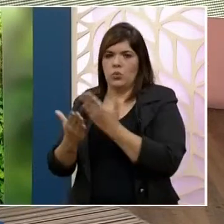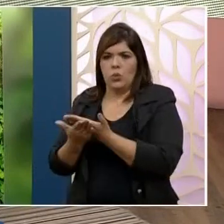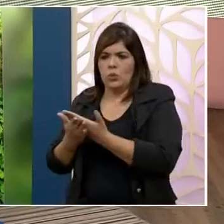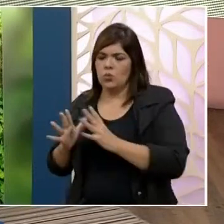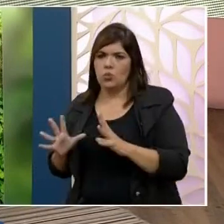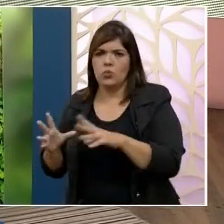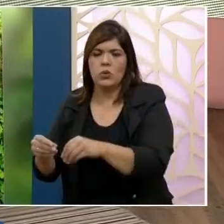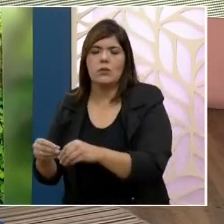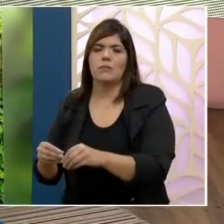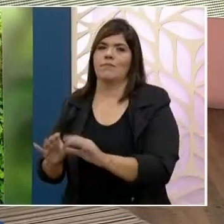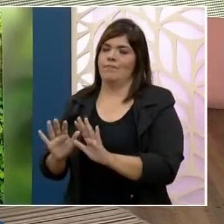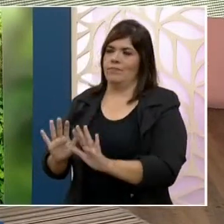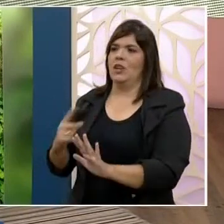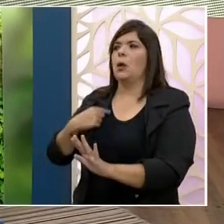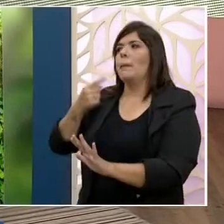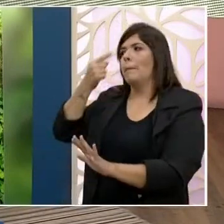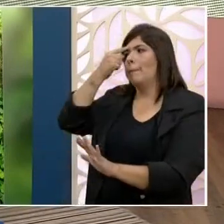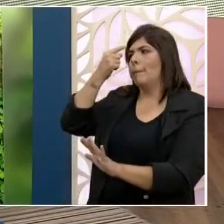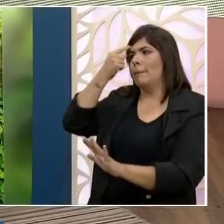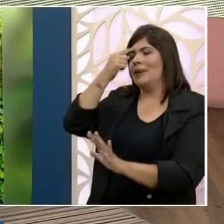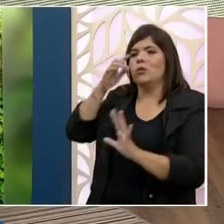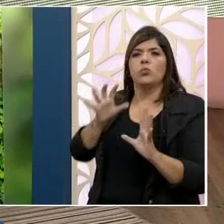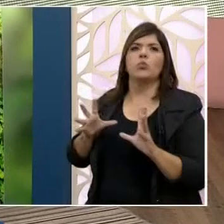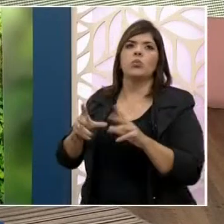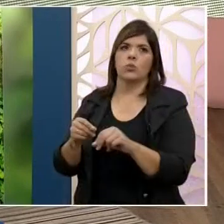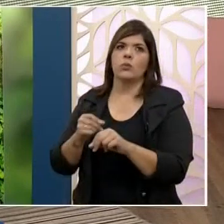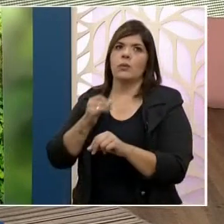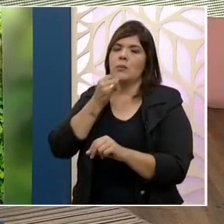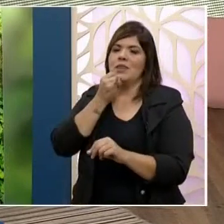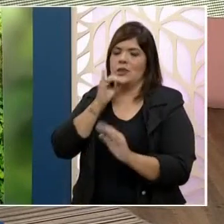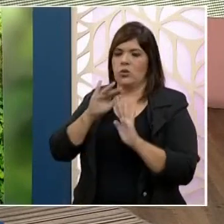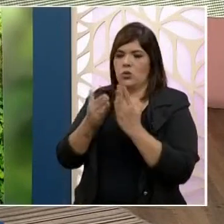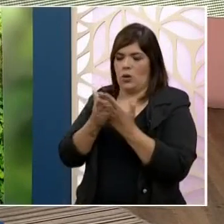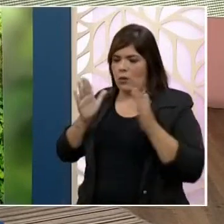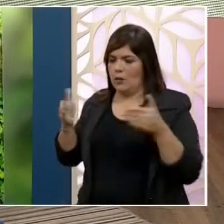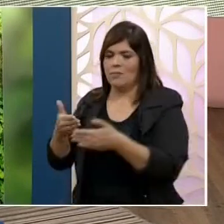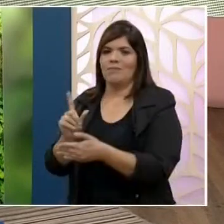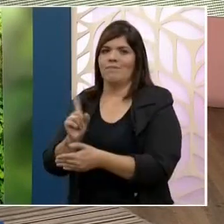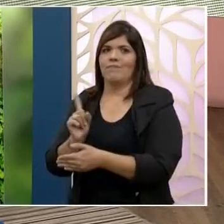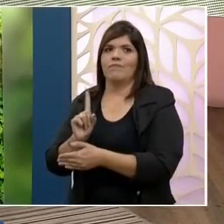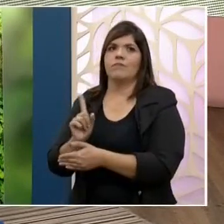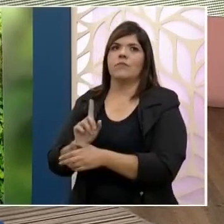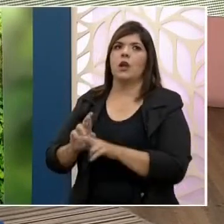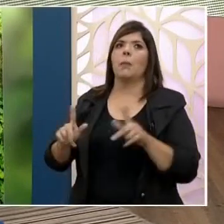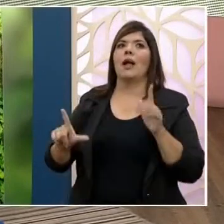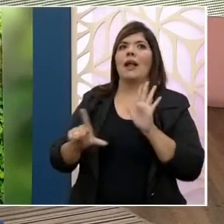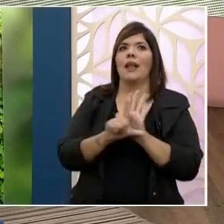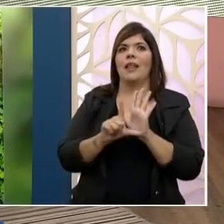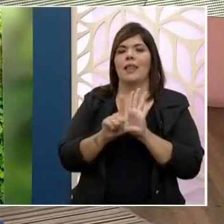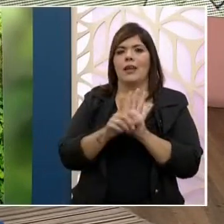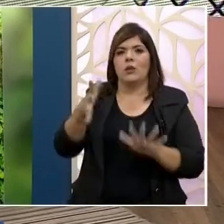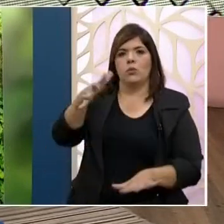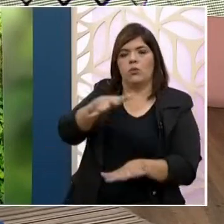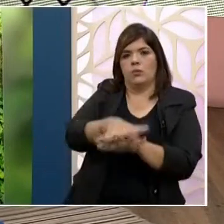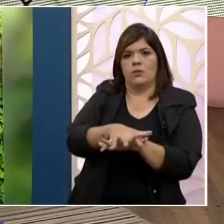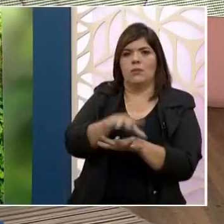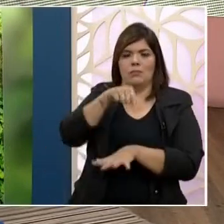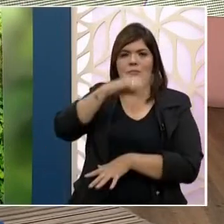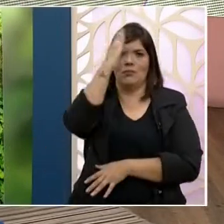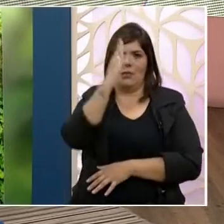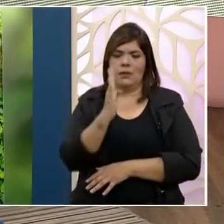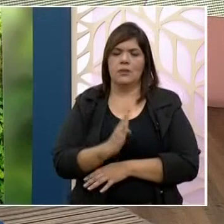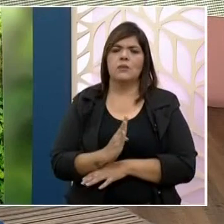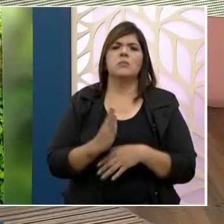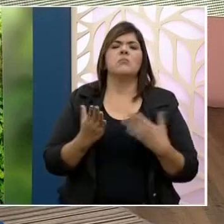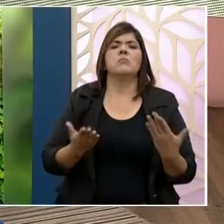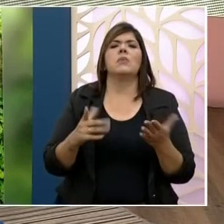verdade, a gente pode pensar num contexto geral. Eu vou até um pouquinho mais além. Eu vou falar sobre a Lei Brasileira de Inclusão. A Lei Brasileira de